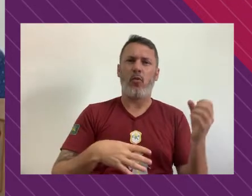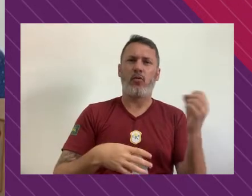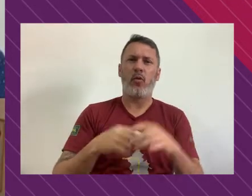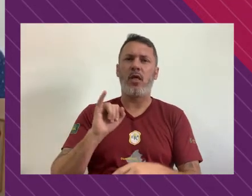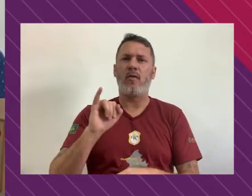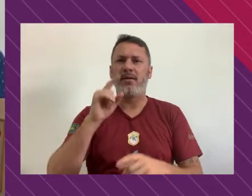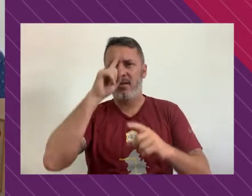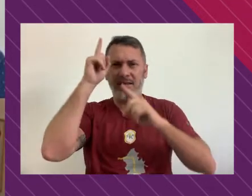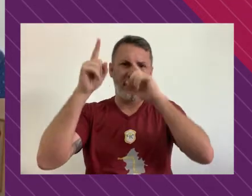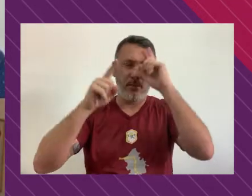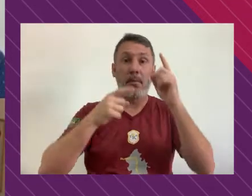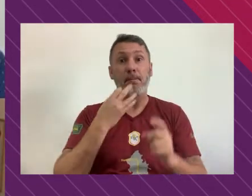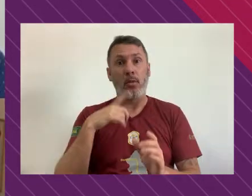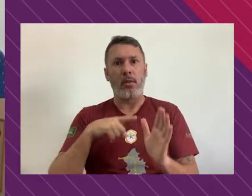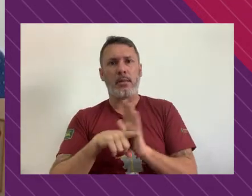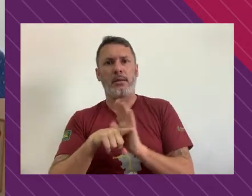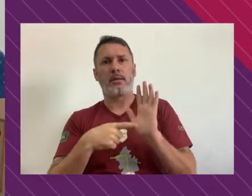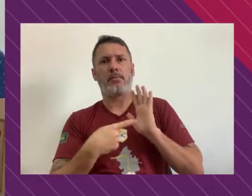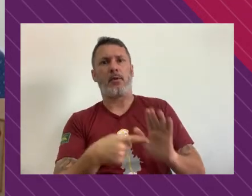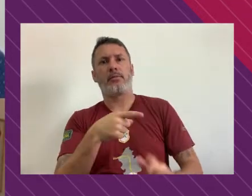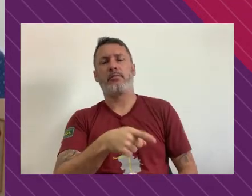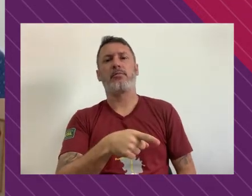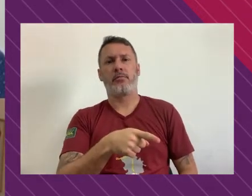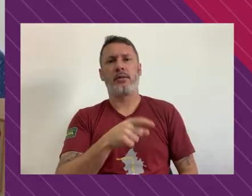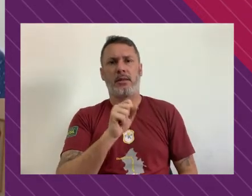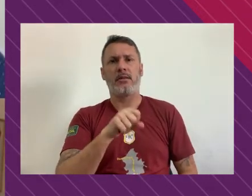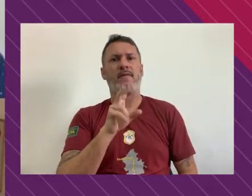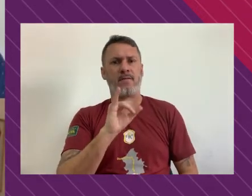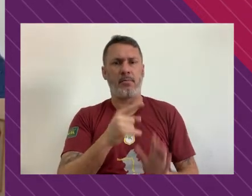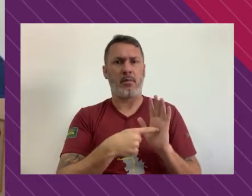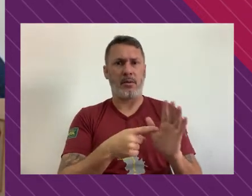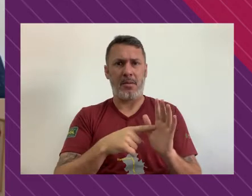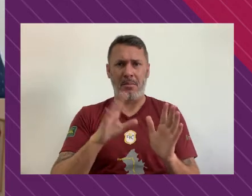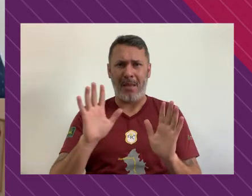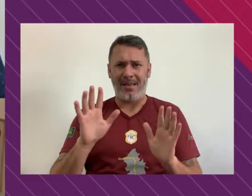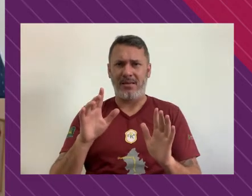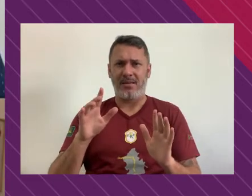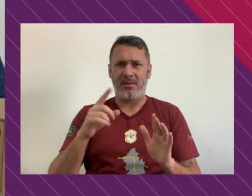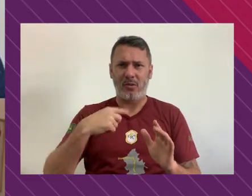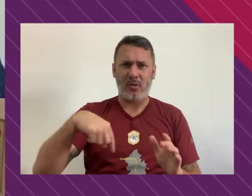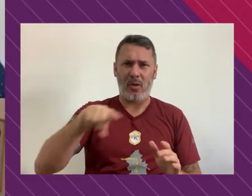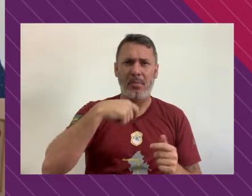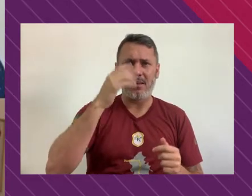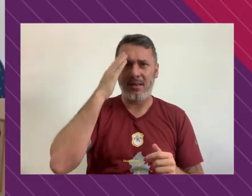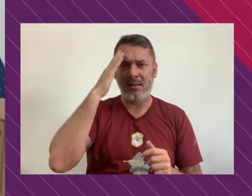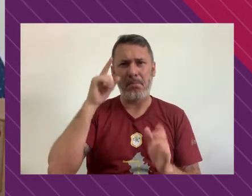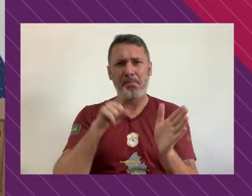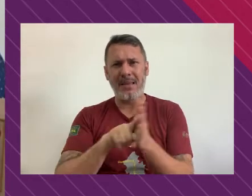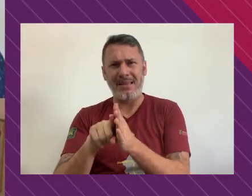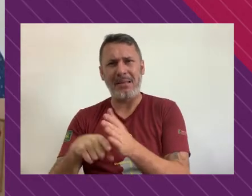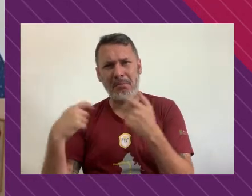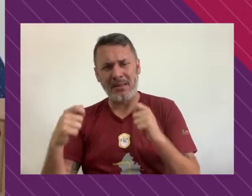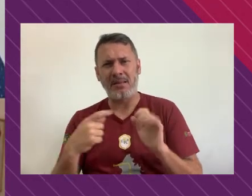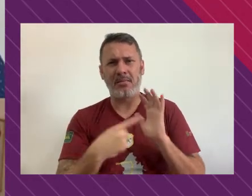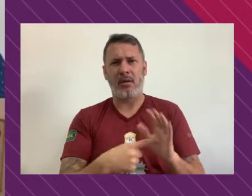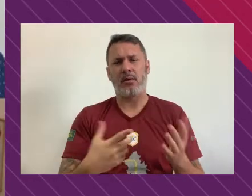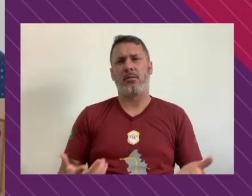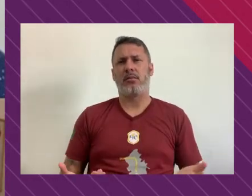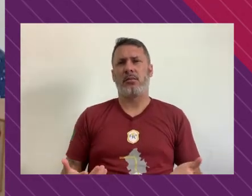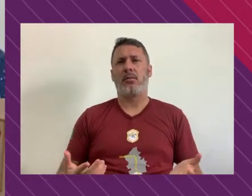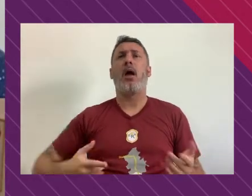responsabilidade com a sociedade. Elas têm que olhar para essas temáticas porque elas estão inseridas numa sociedade que